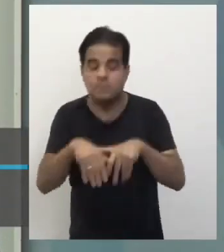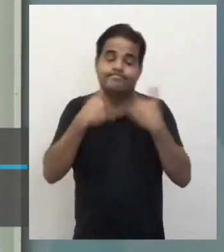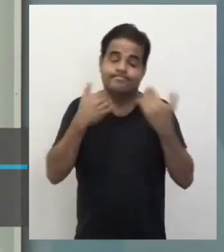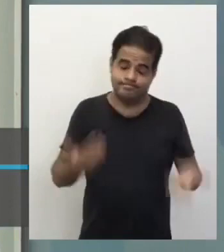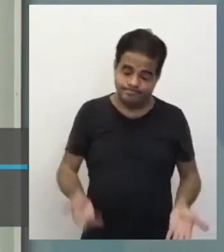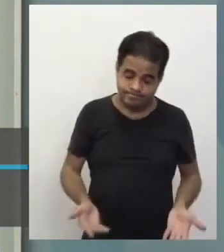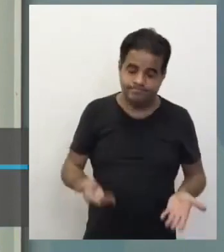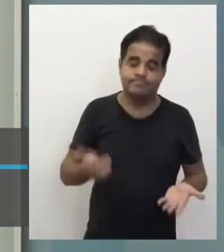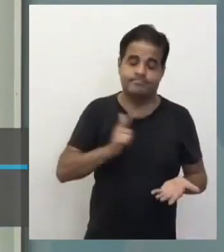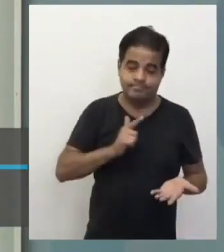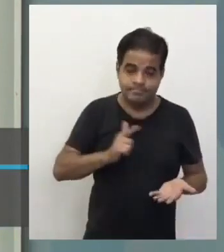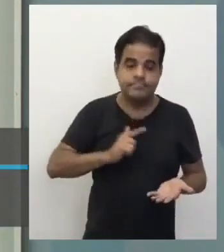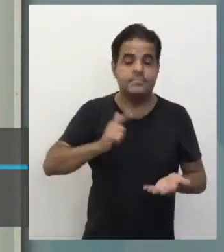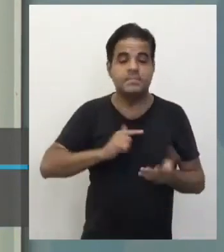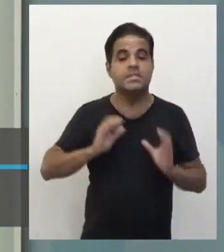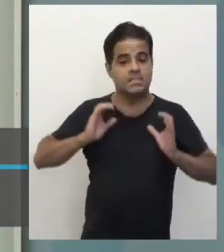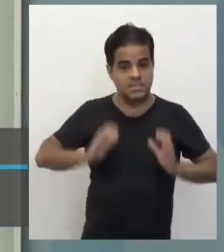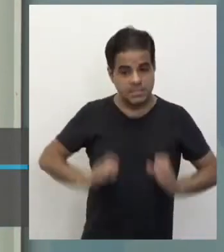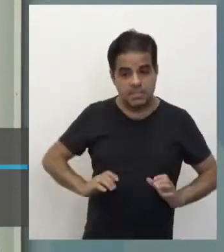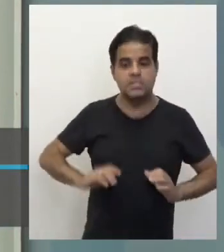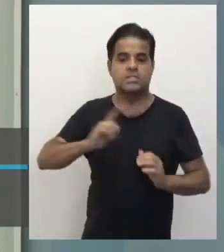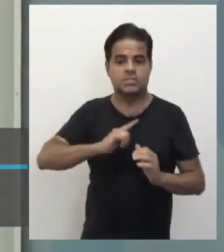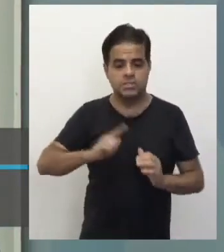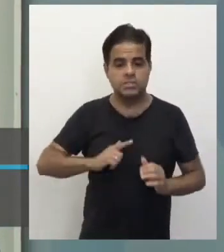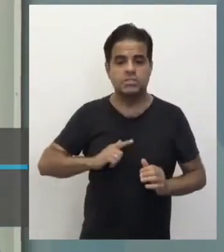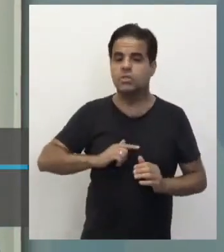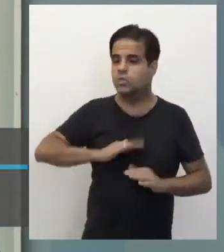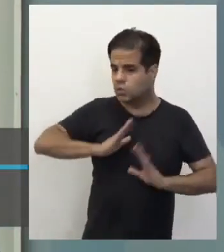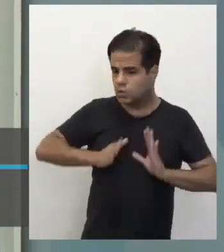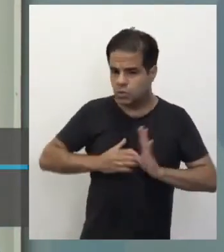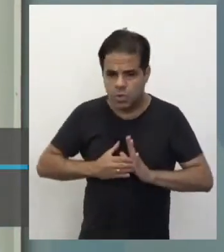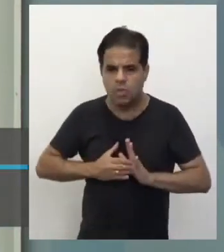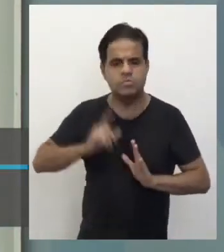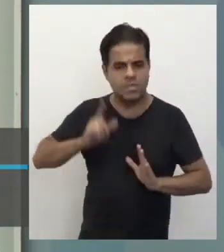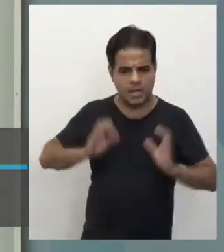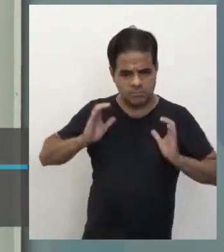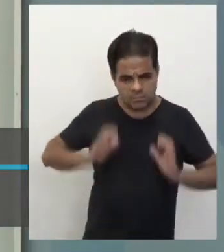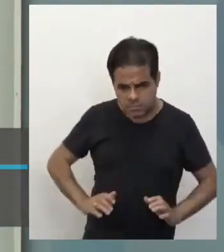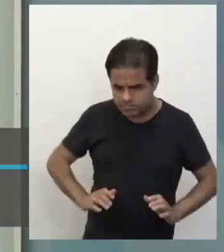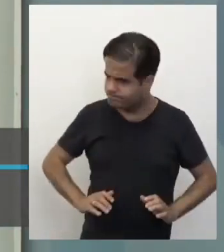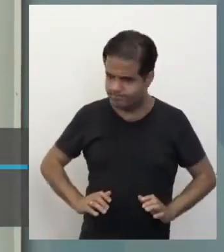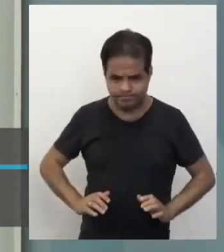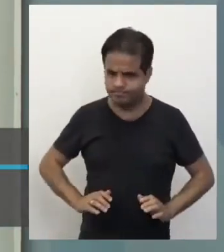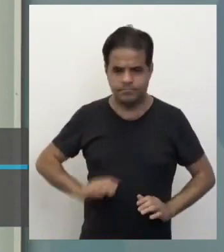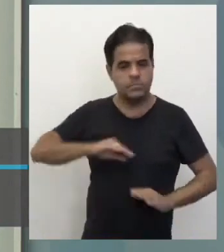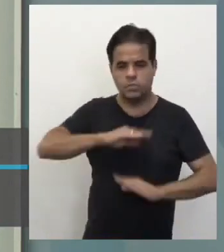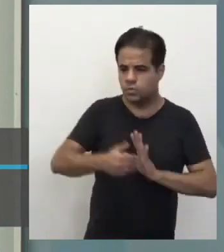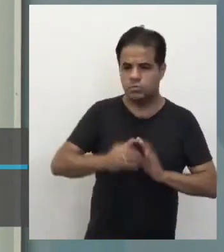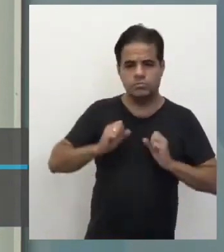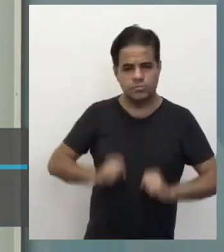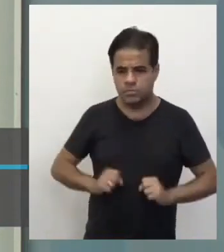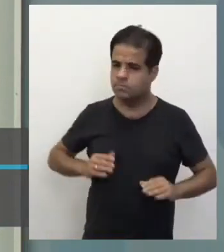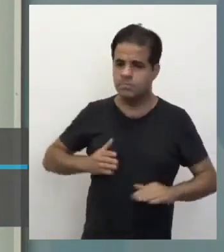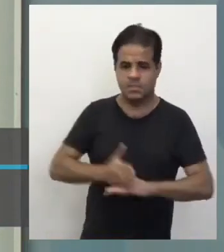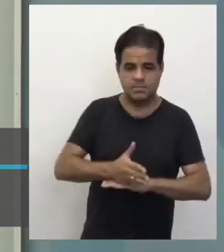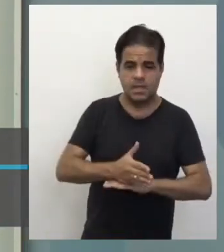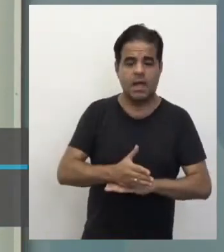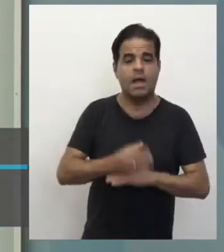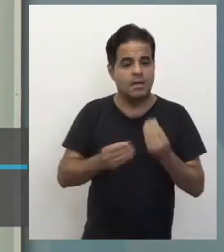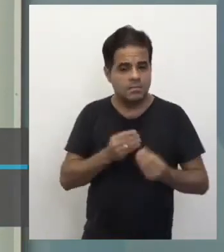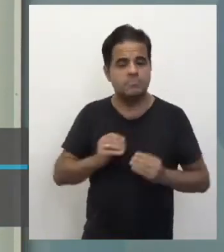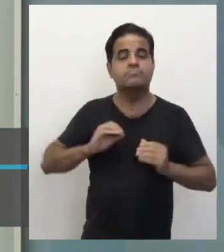Embora existisse aí a cidadania, nem todos eram considerados cidadãos, nem todos podiam participar